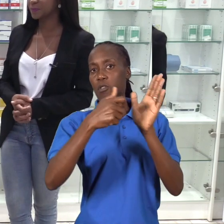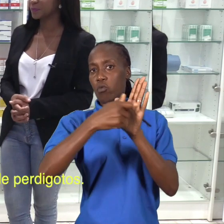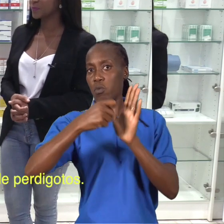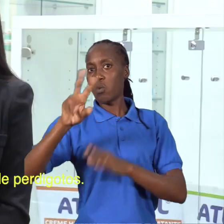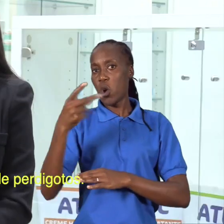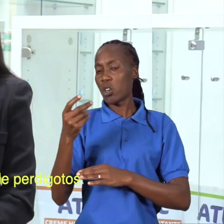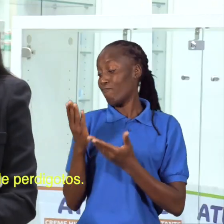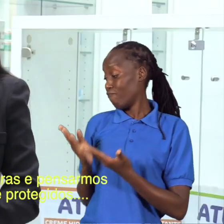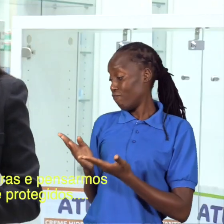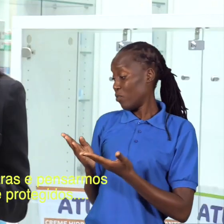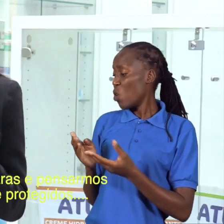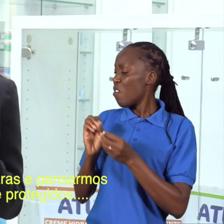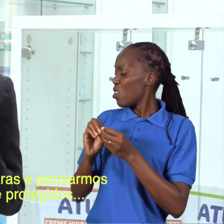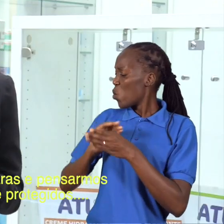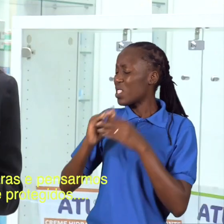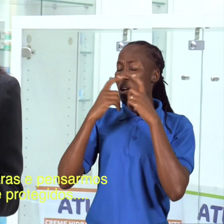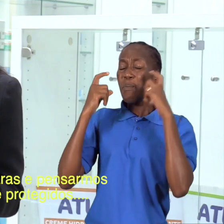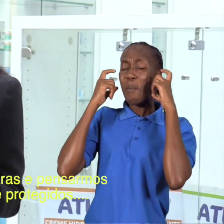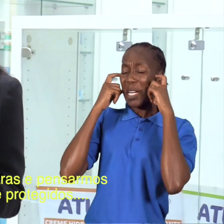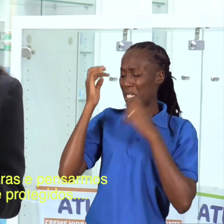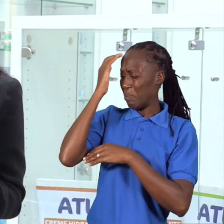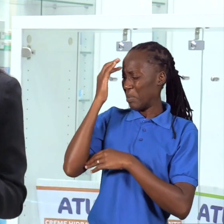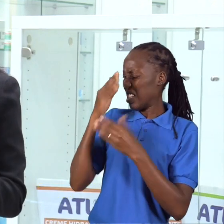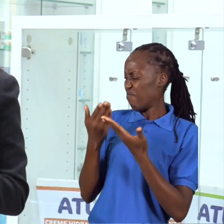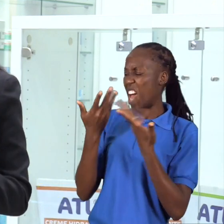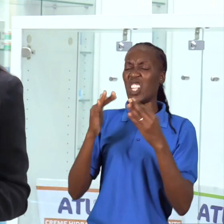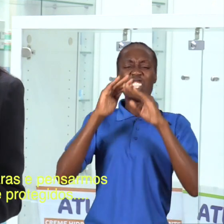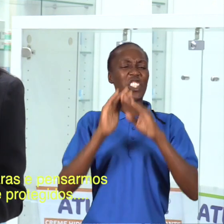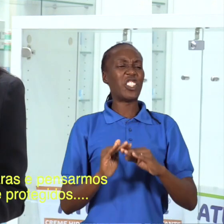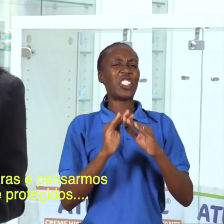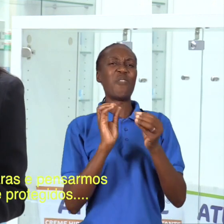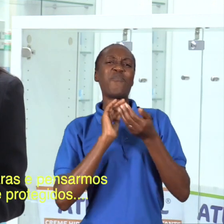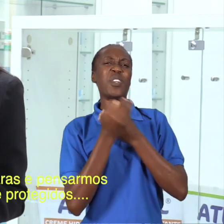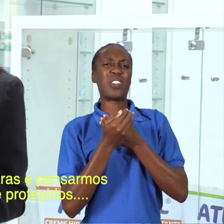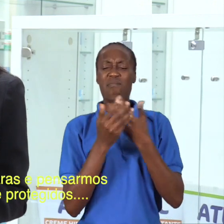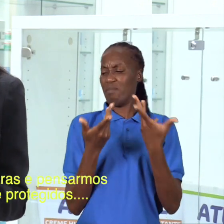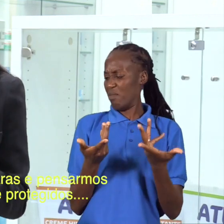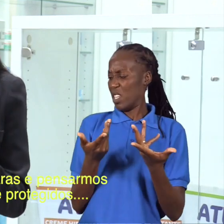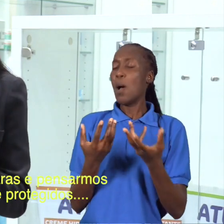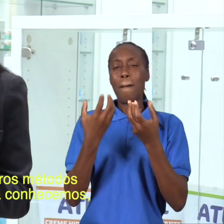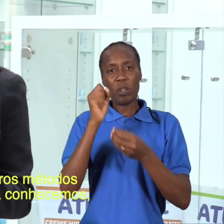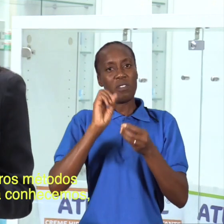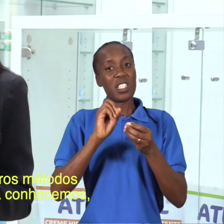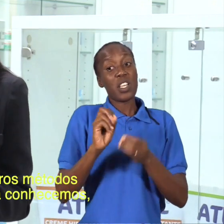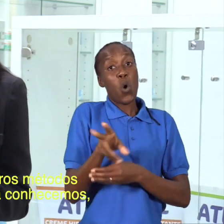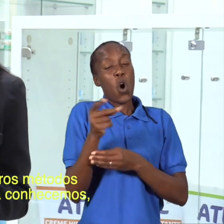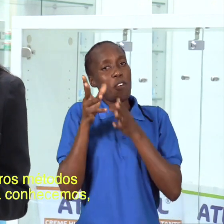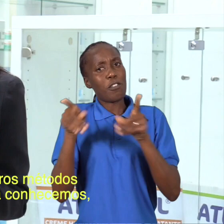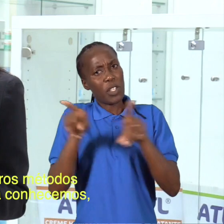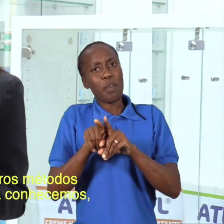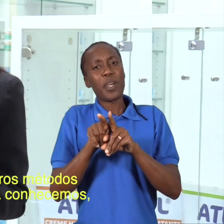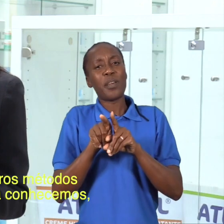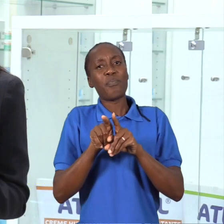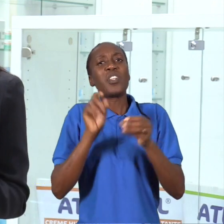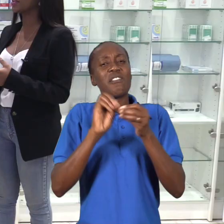perdigotos. Ou seja, não podemos usar as máscaras e pensarmos que já estamos totalmente protegidos. Devemos associar aos outros